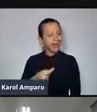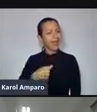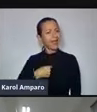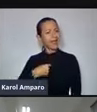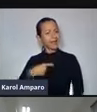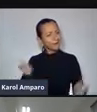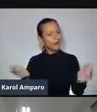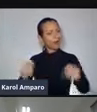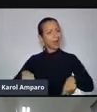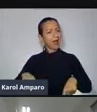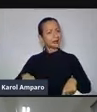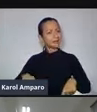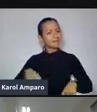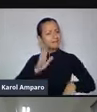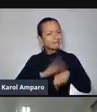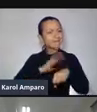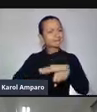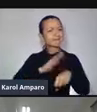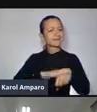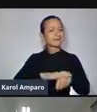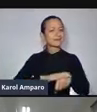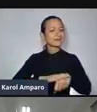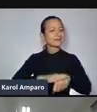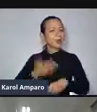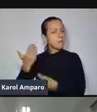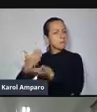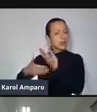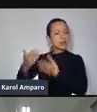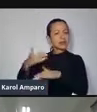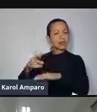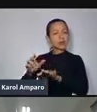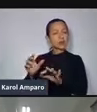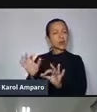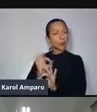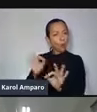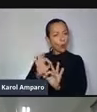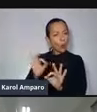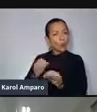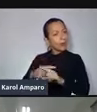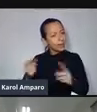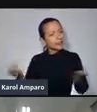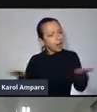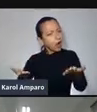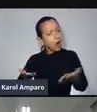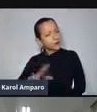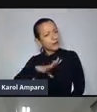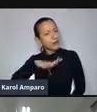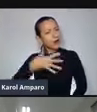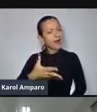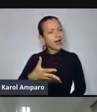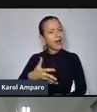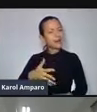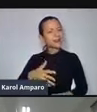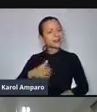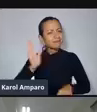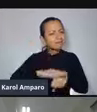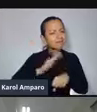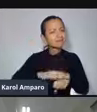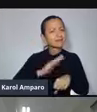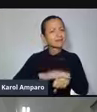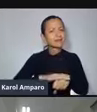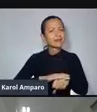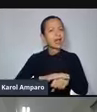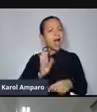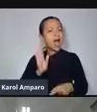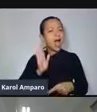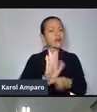de tomar atitudes que eu nunca tive na vida, né, para benefício da minha família consanguínea ou do benefício da